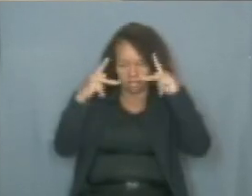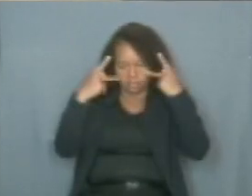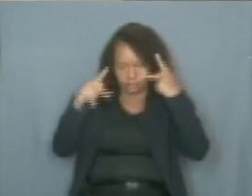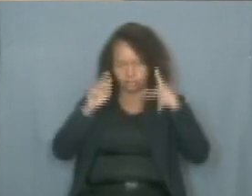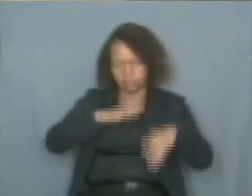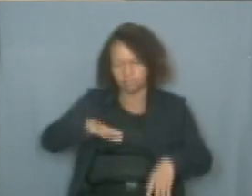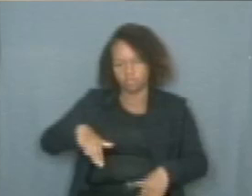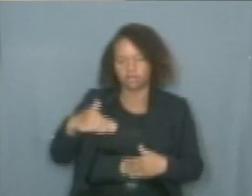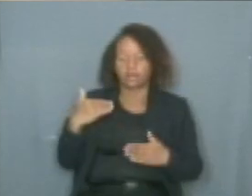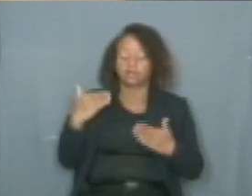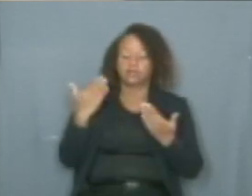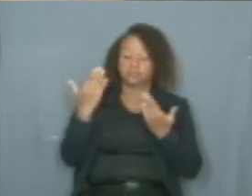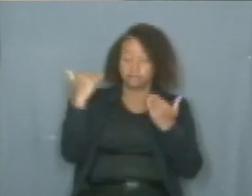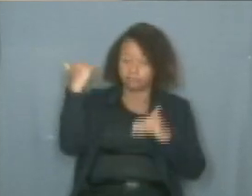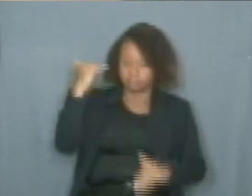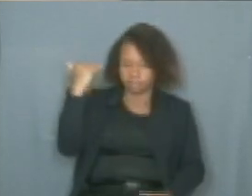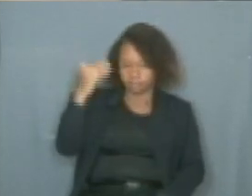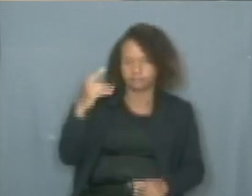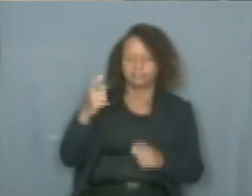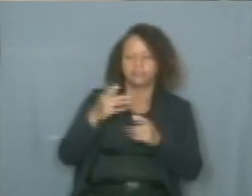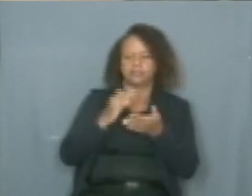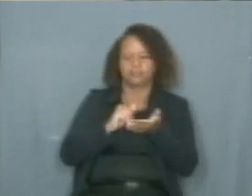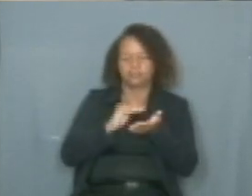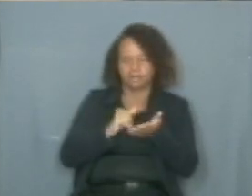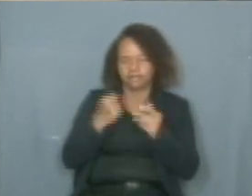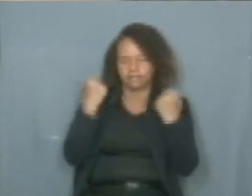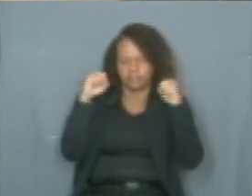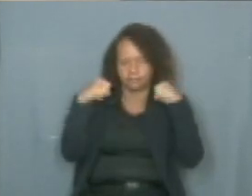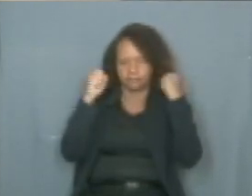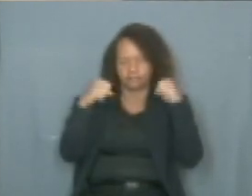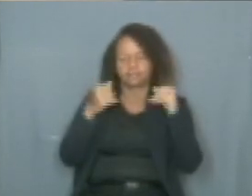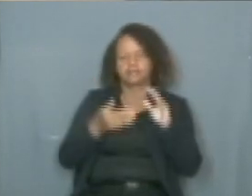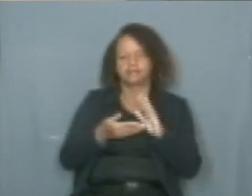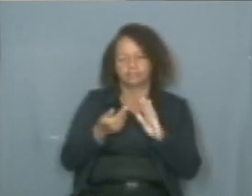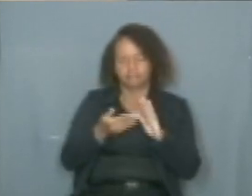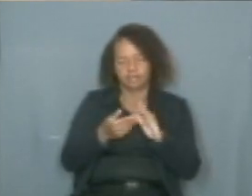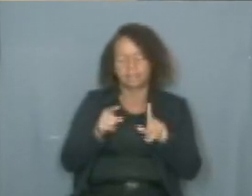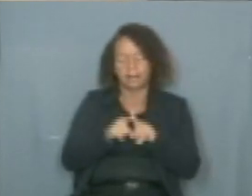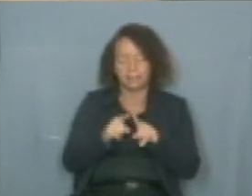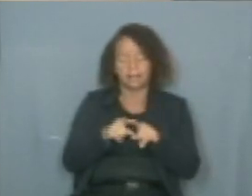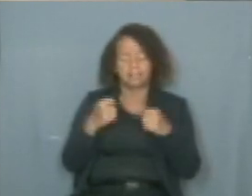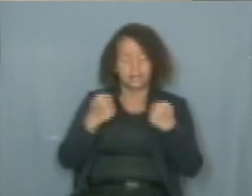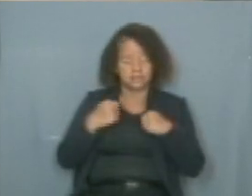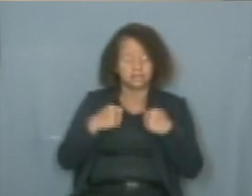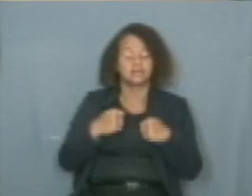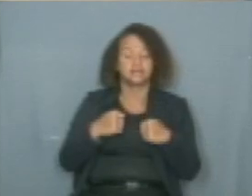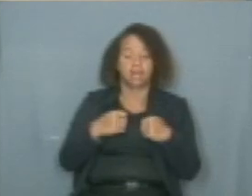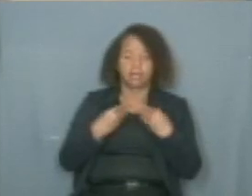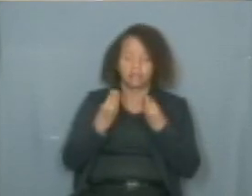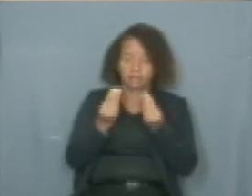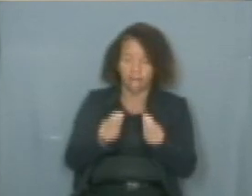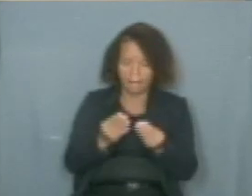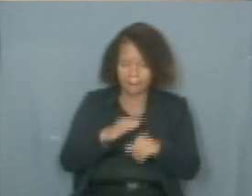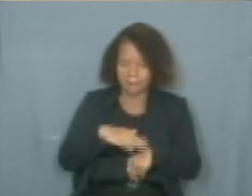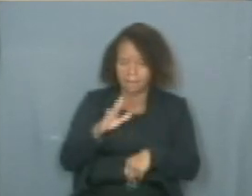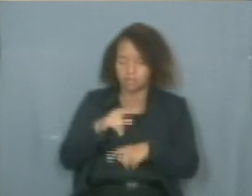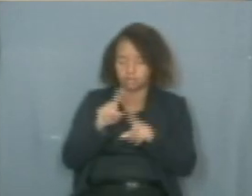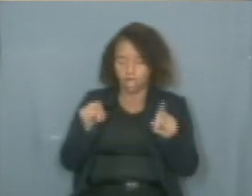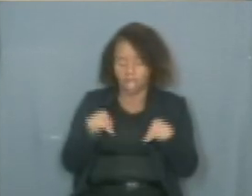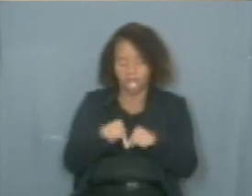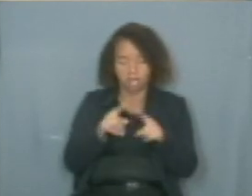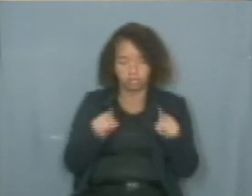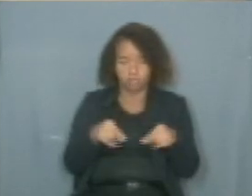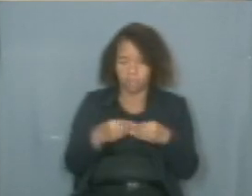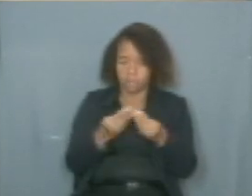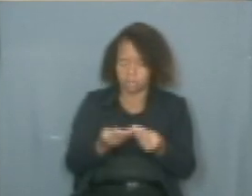e crianças, psicologia, nutrição, fonoaudiologia, fisioterapia. Repito, a gente precisa, sem sombra de dúvida, oferecer mais espaços como esse.